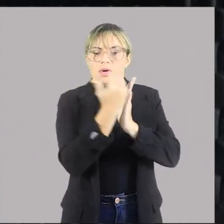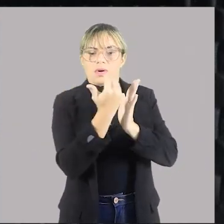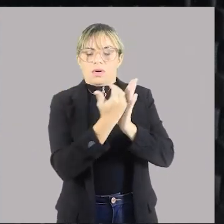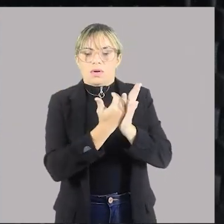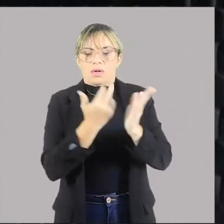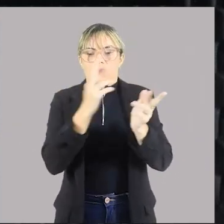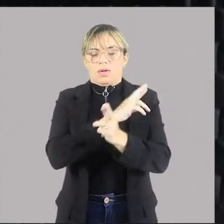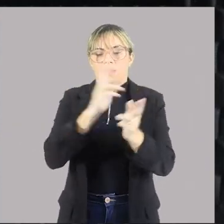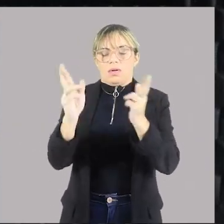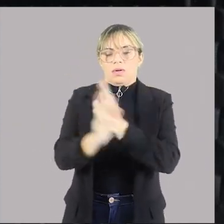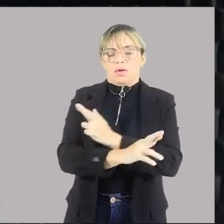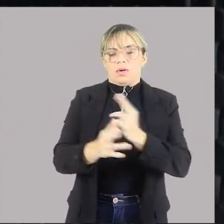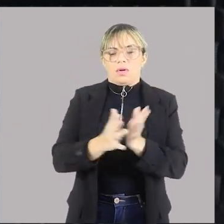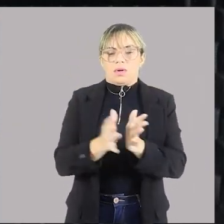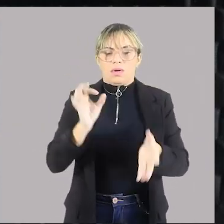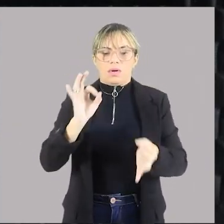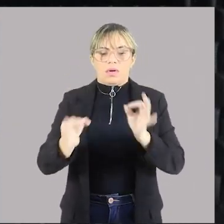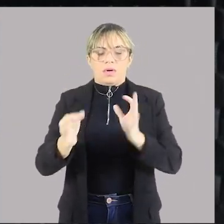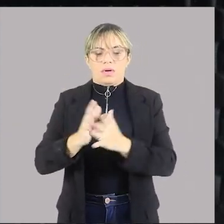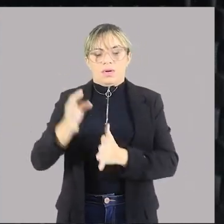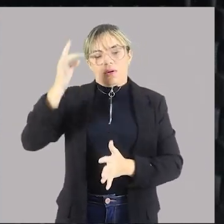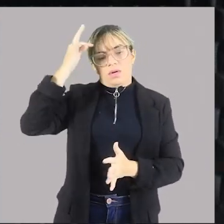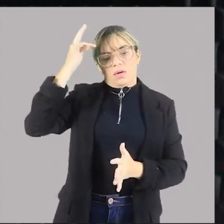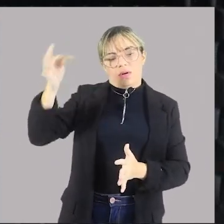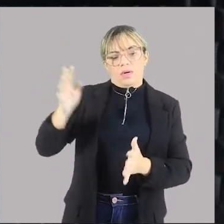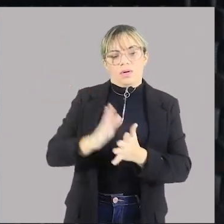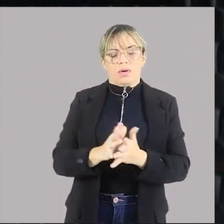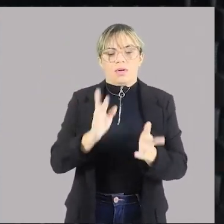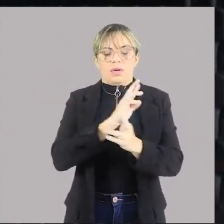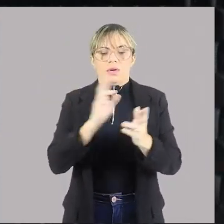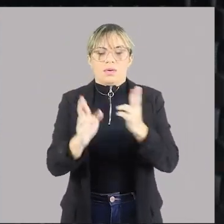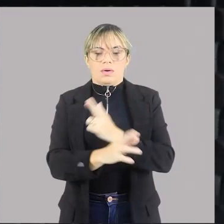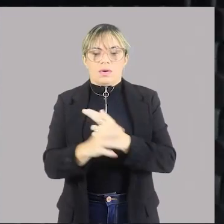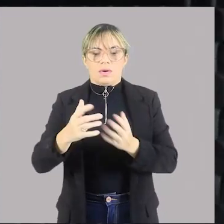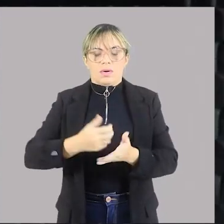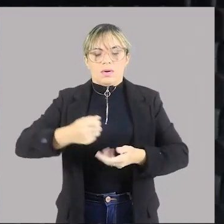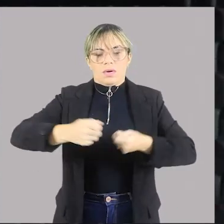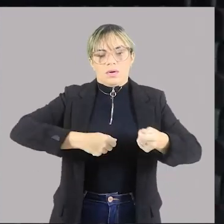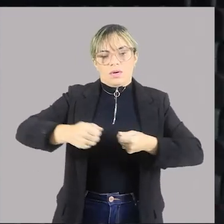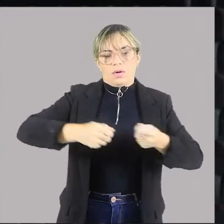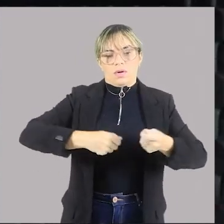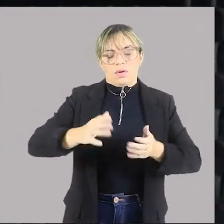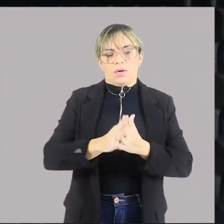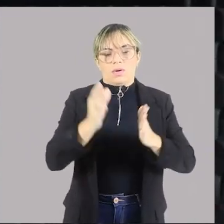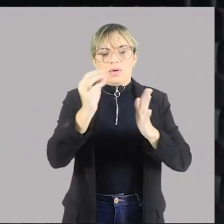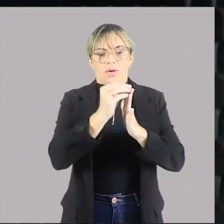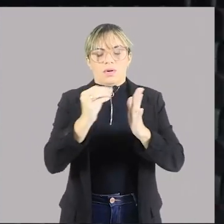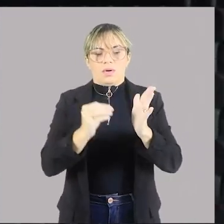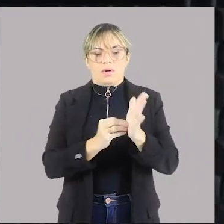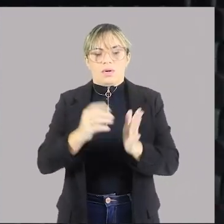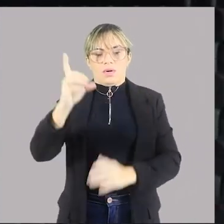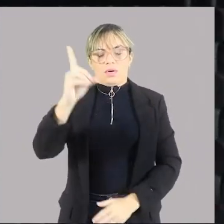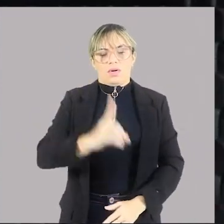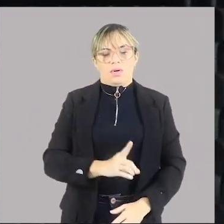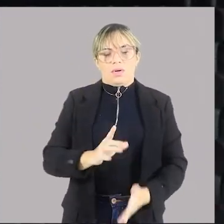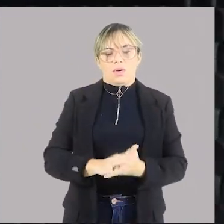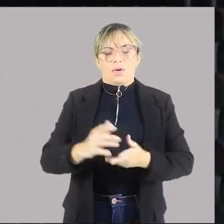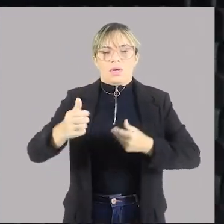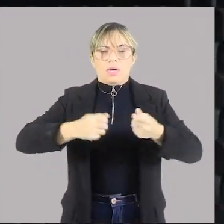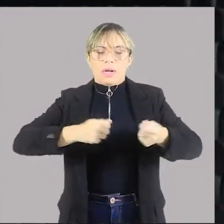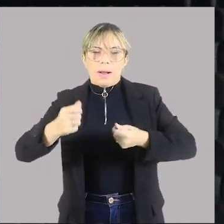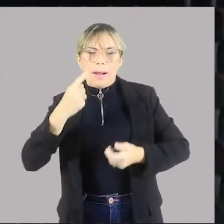ideia aqui, nesse critério, nessa teoria, a respeito da função administrativa, do conteúdo do direito administrativo, nós observamos que